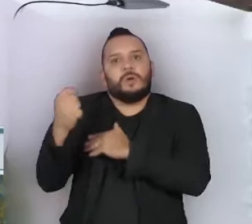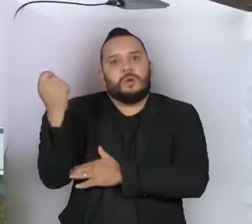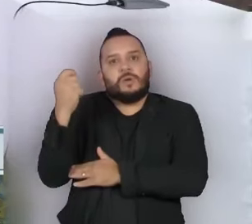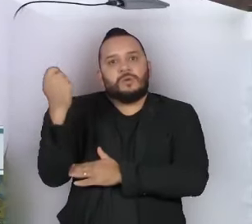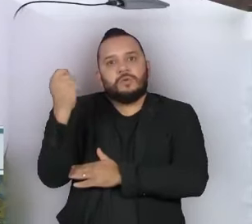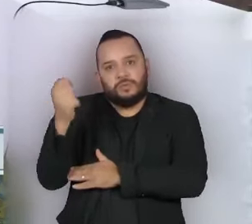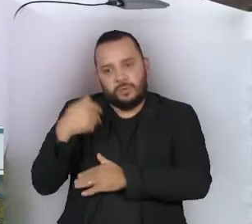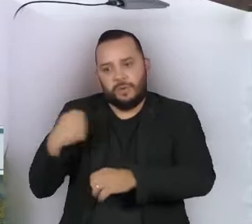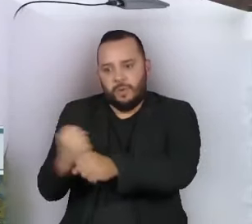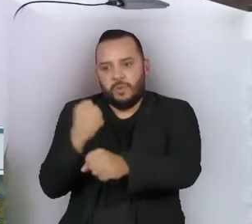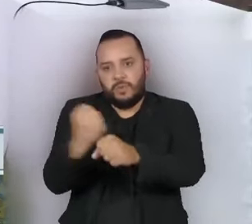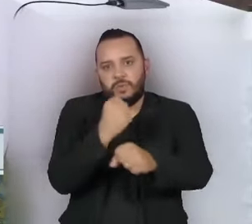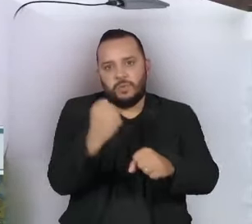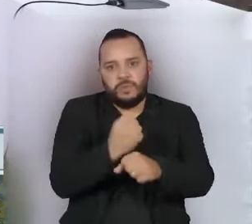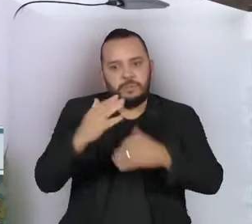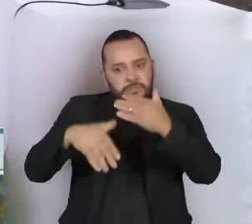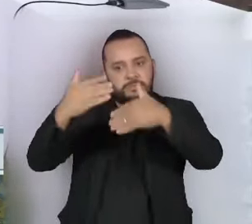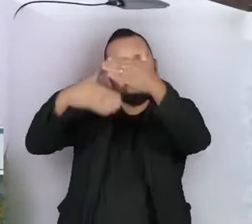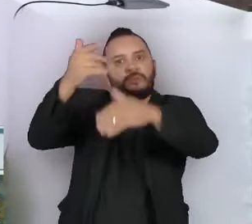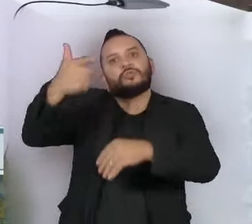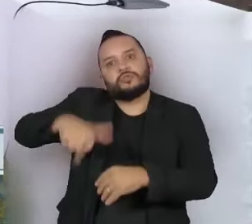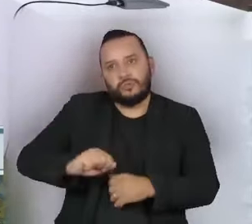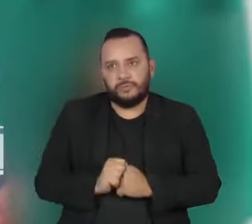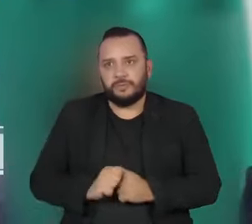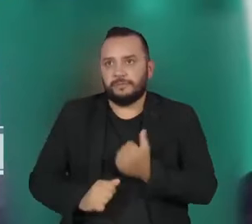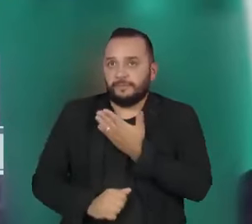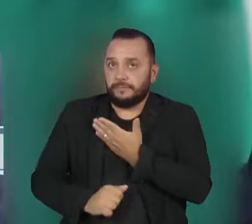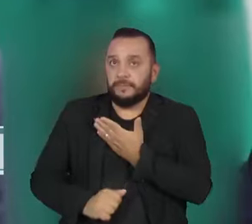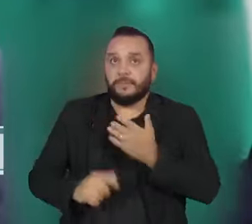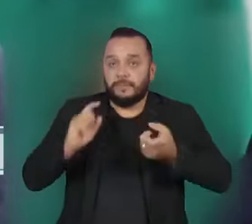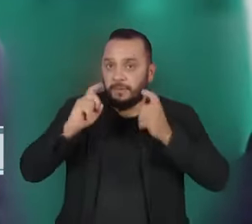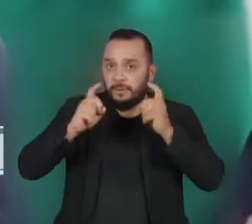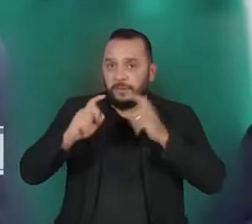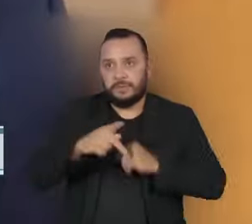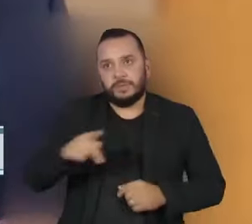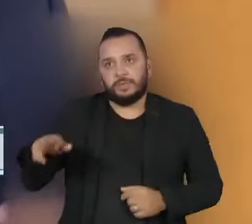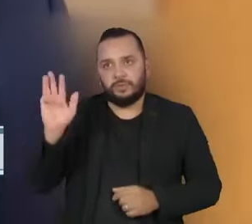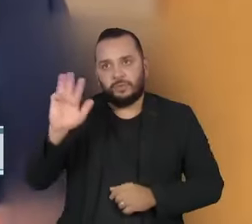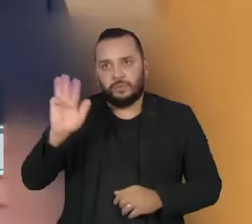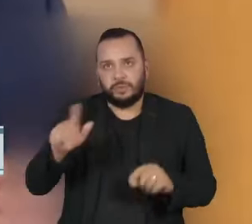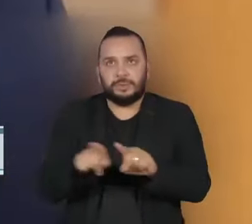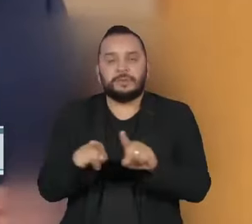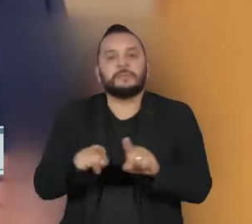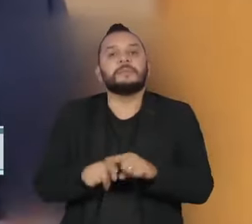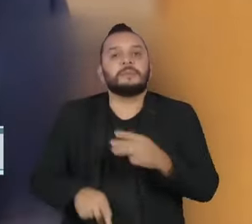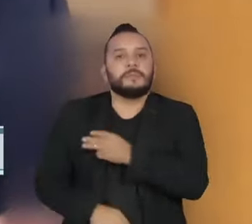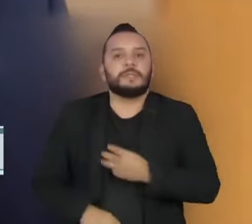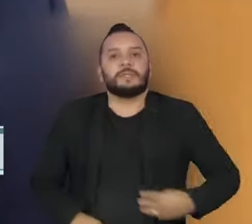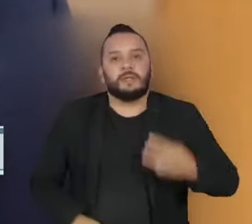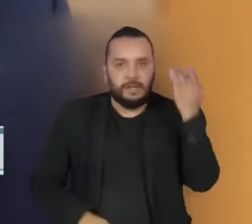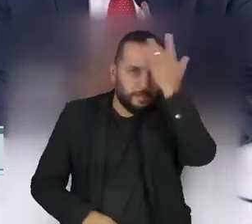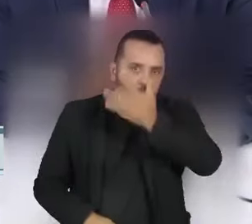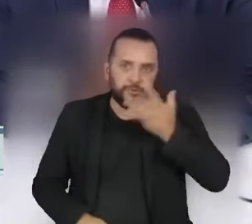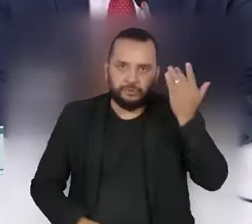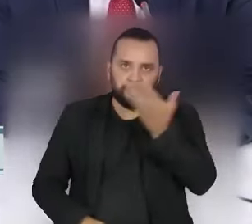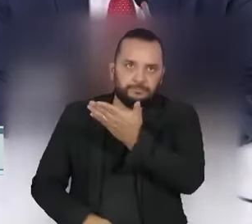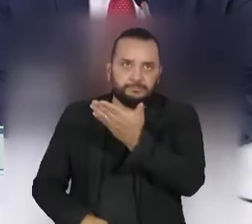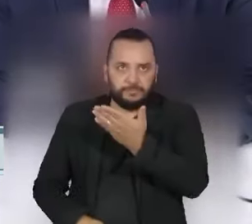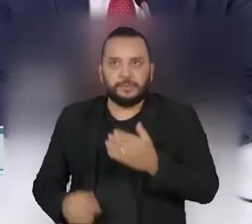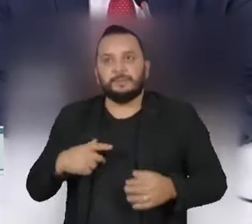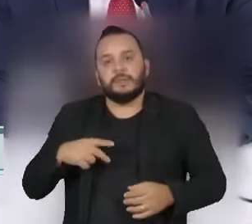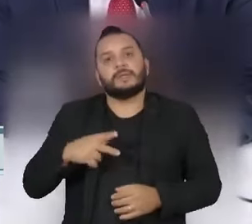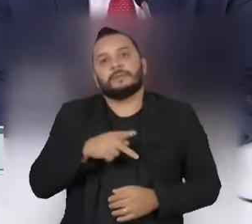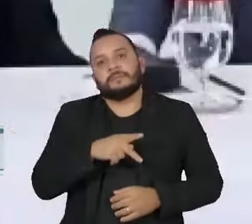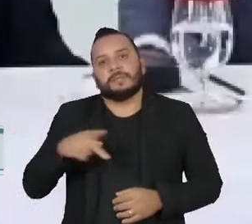climática a nova ajuda Federal foi anunciada numa reunião com o presidente Lula o ministro da Fazenda Fernando Haddad e os